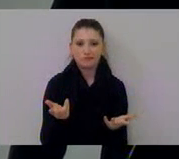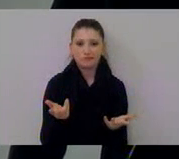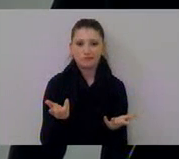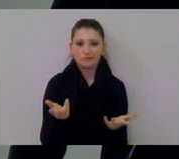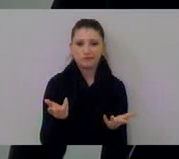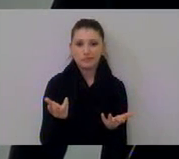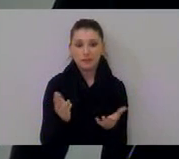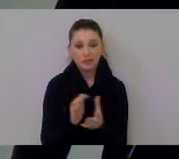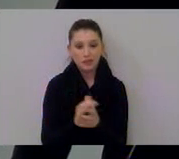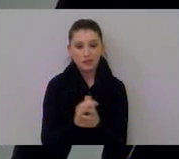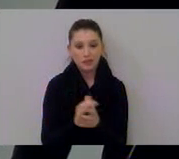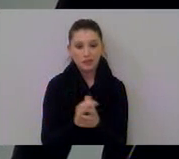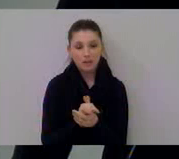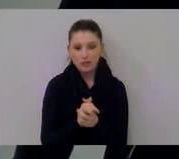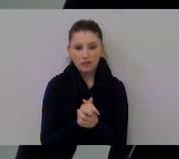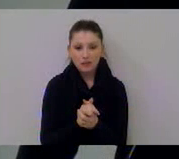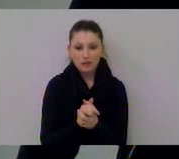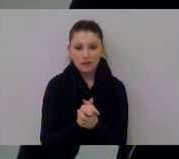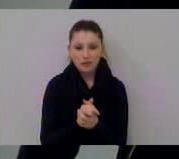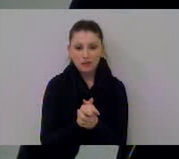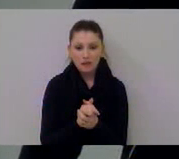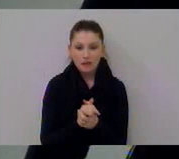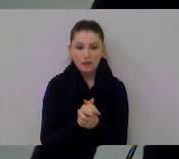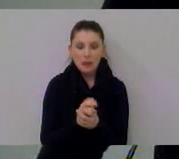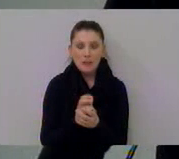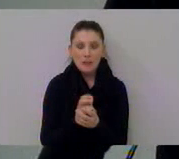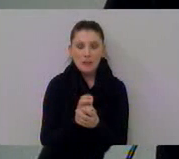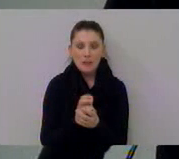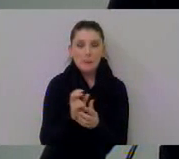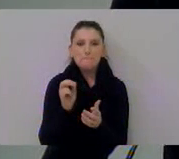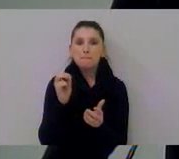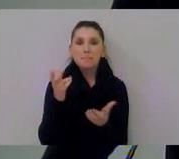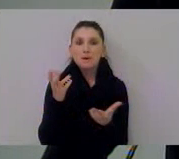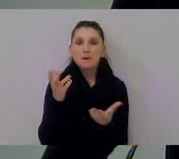Para que serve a Secretaria Regional?